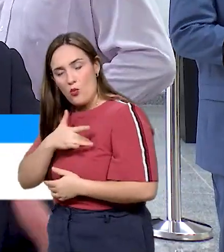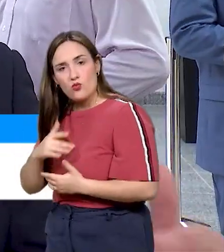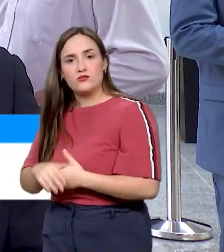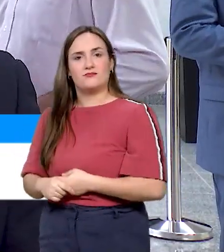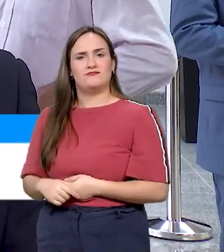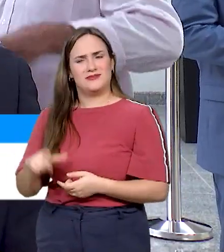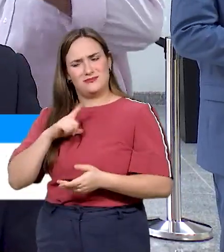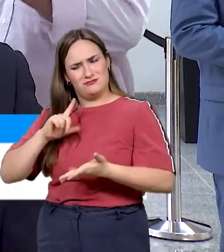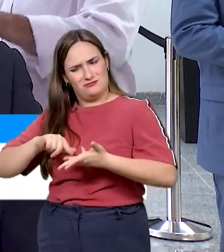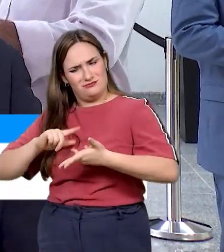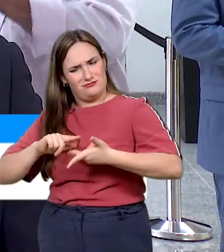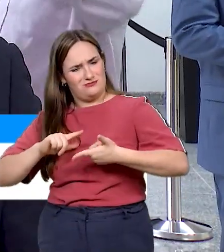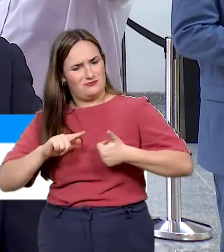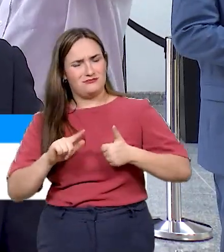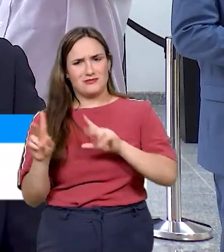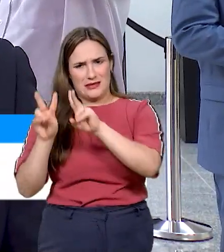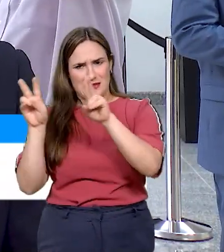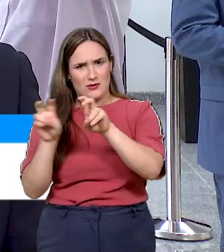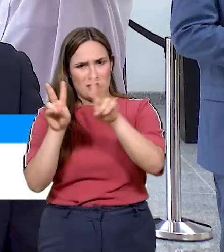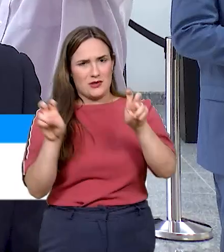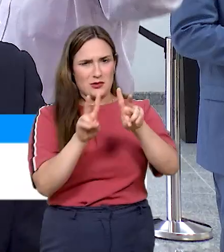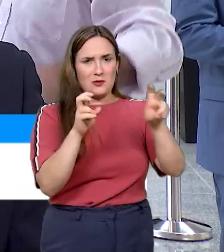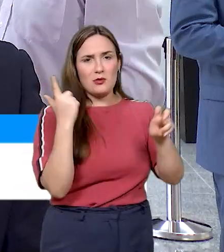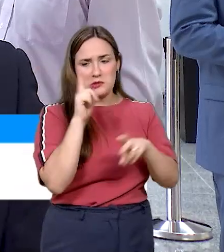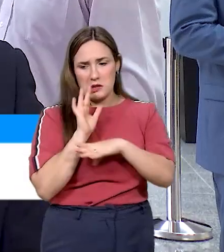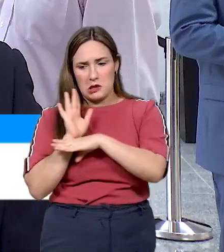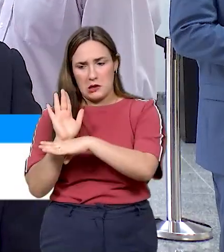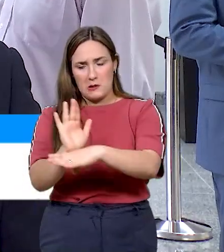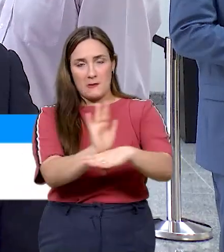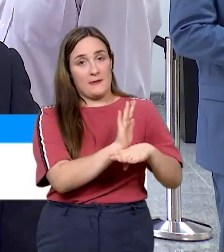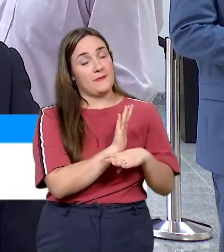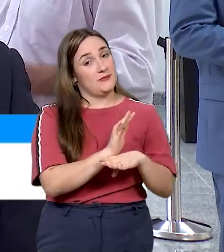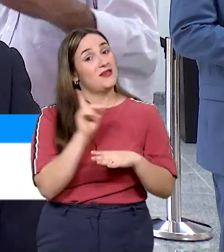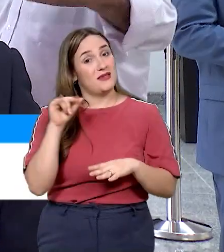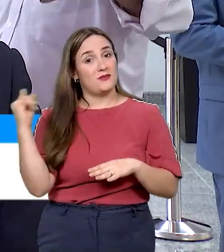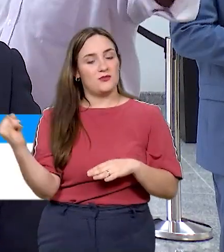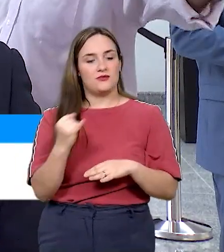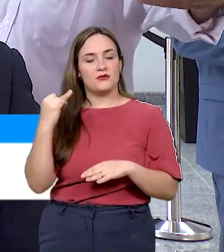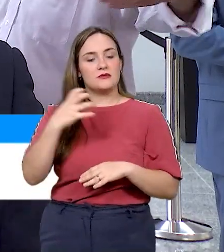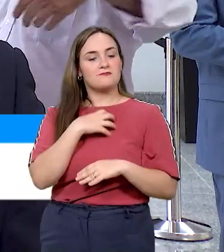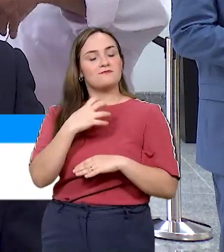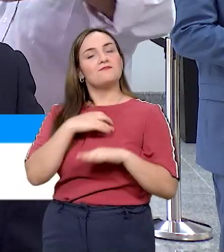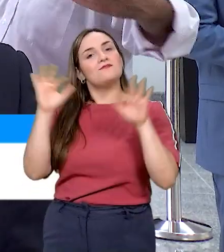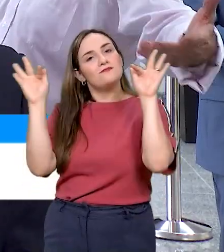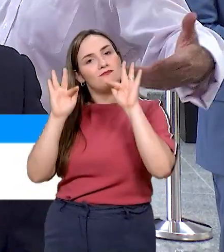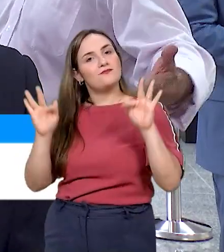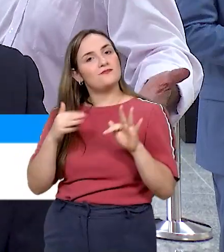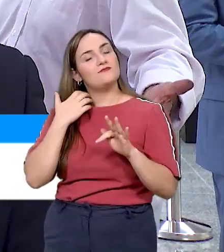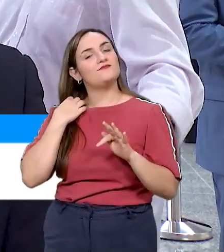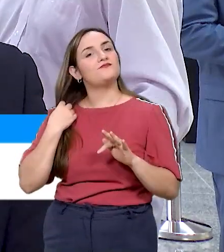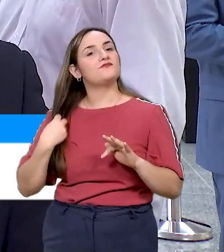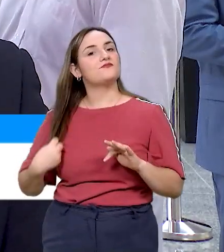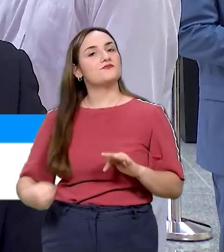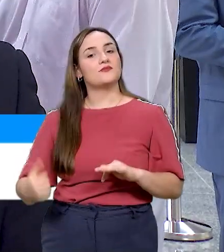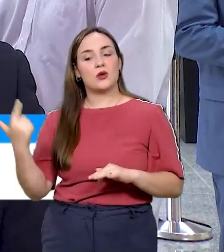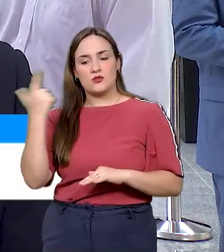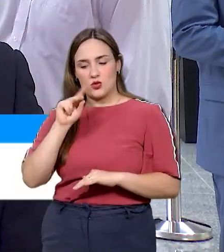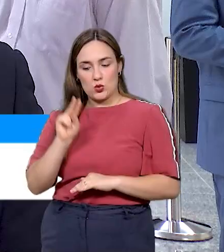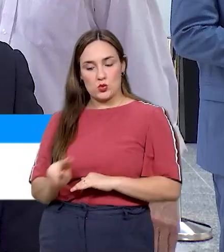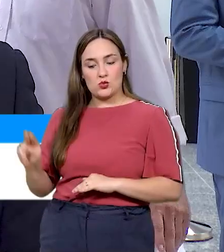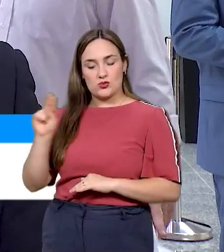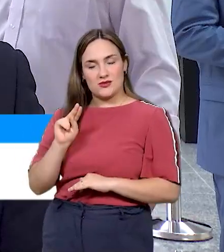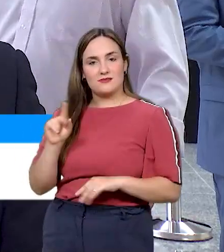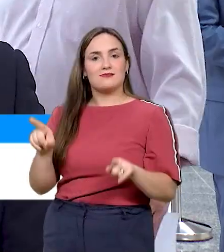familiar, saúde. Então, são vários segmentos. Isso é muito importante e nós ficamos contentes de